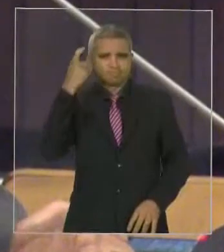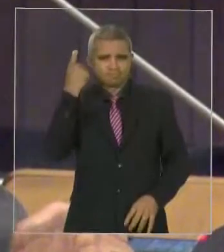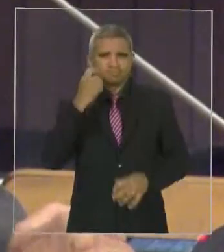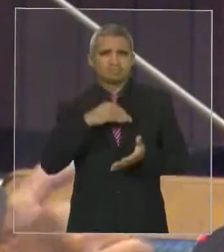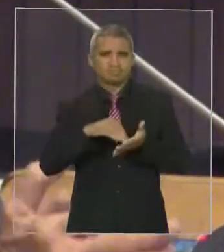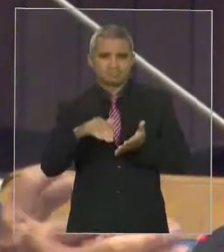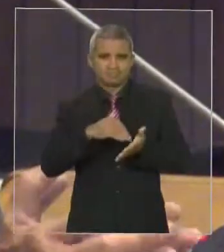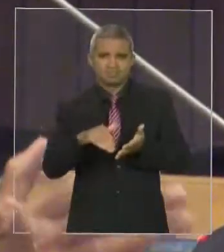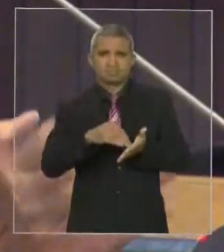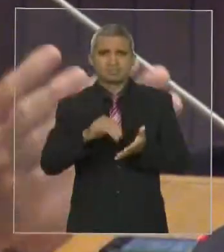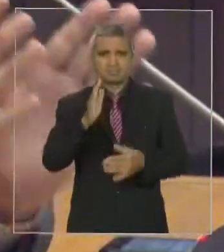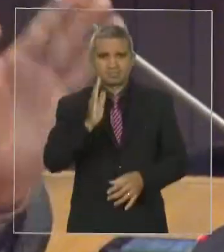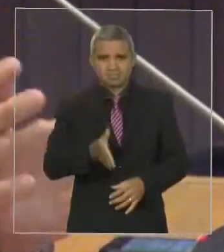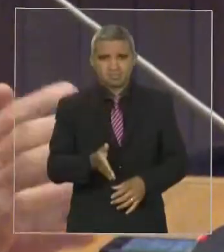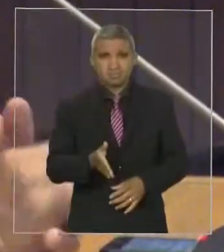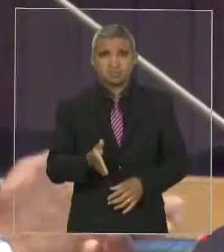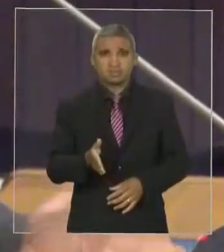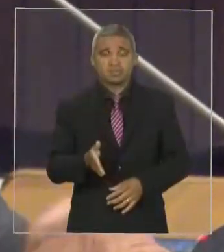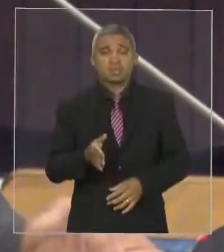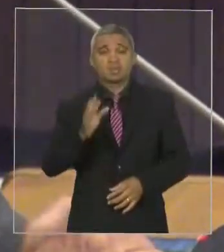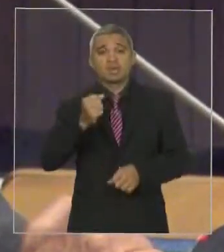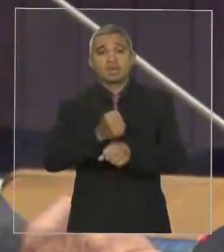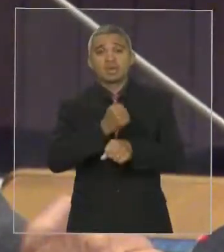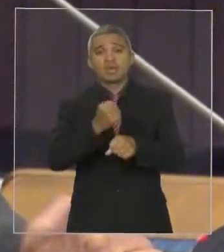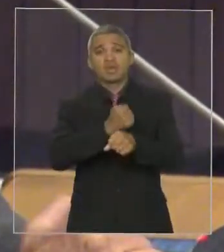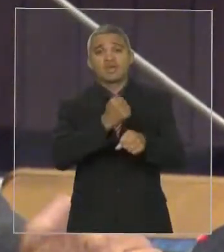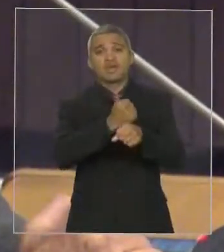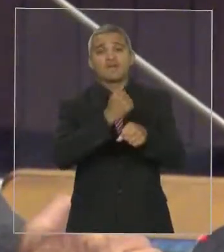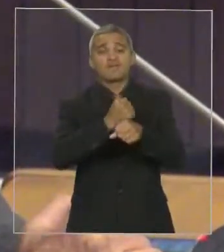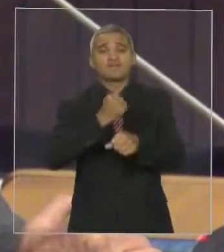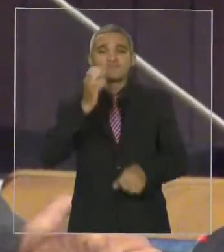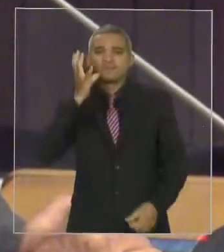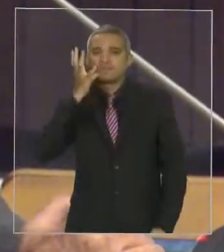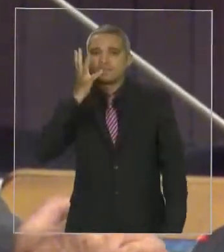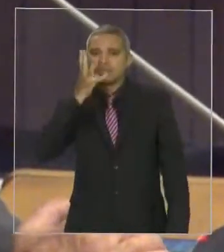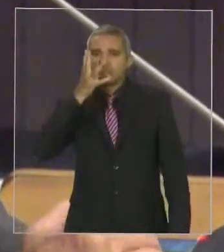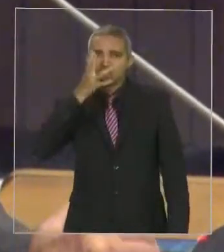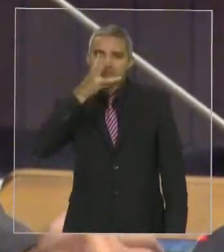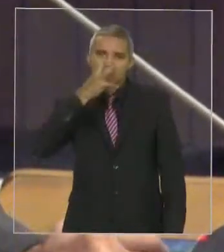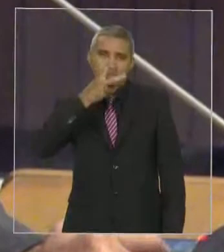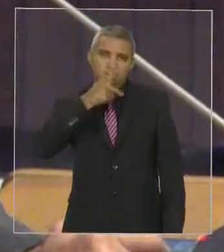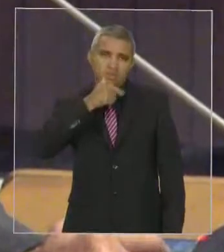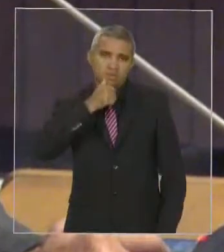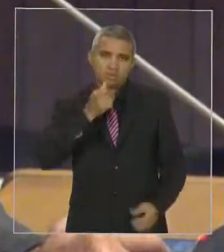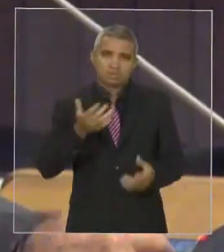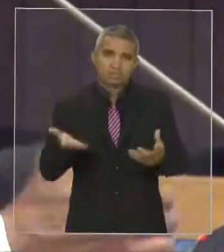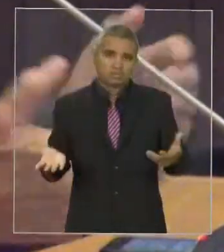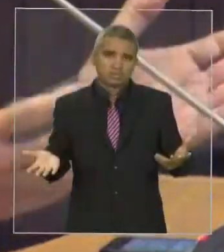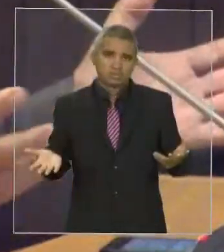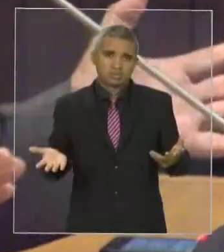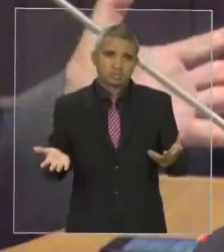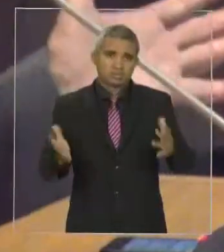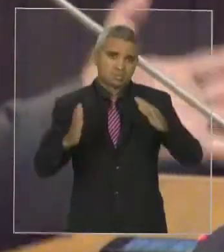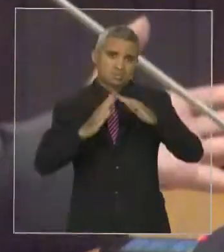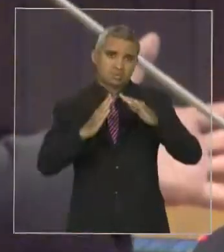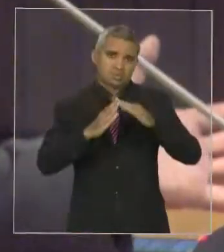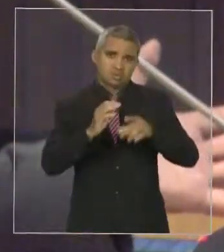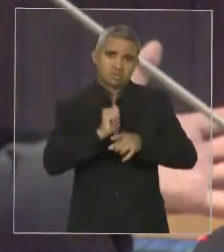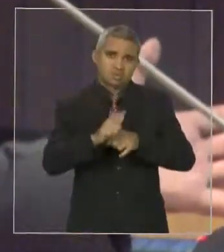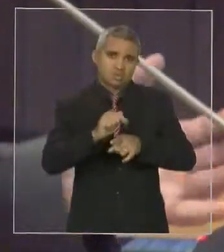demorando e, evidentemente, um prédio com aquela estrutura alugado, ele tem que passar